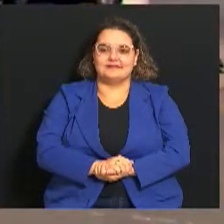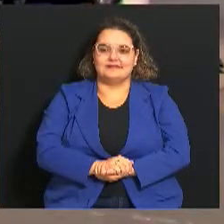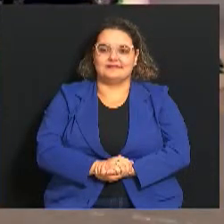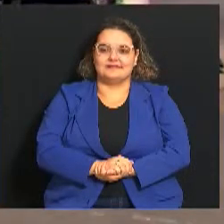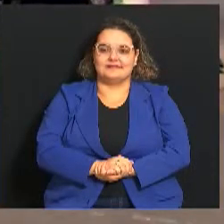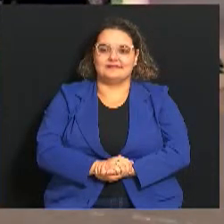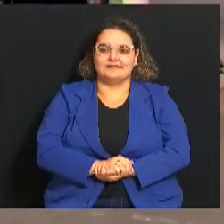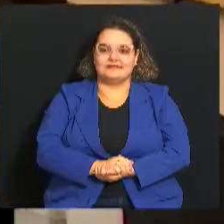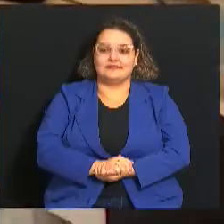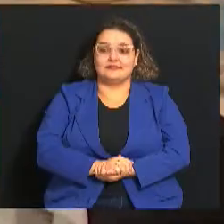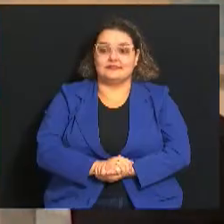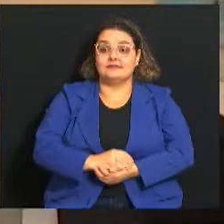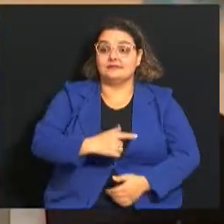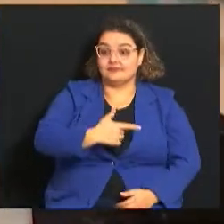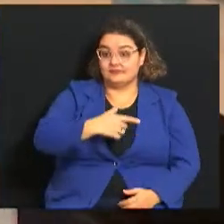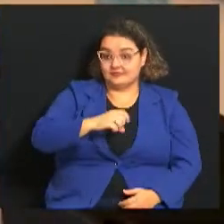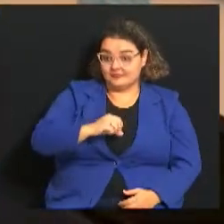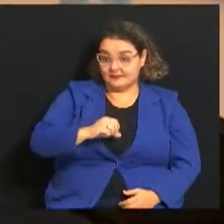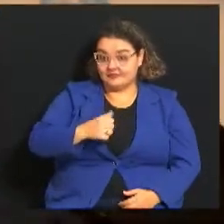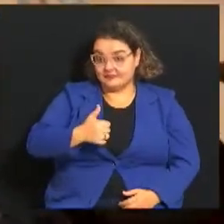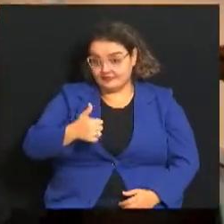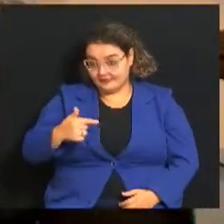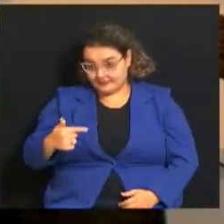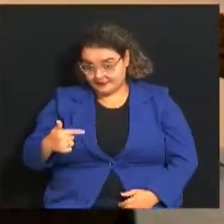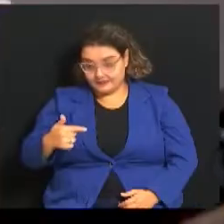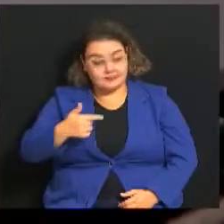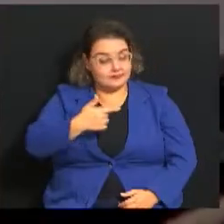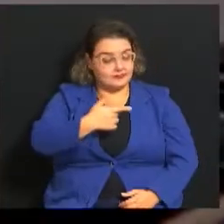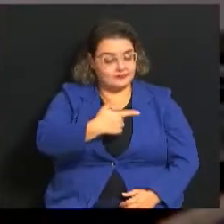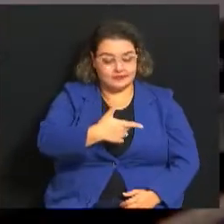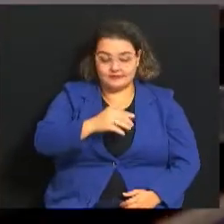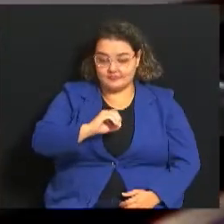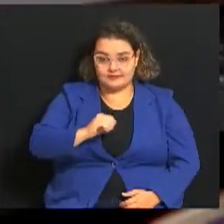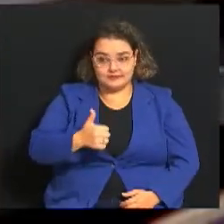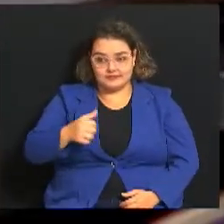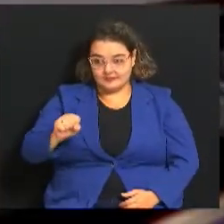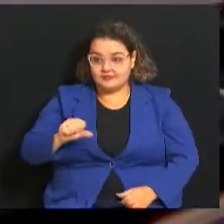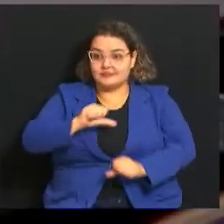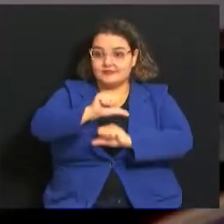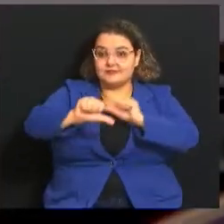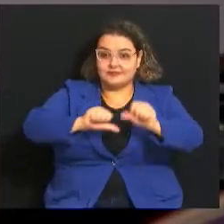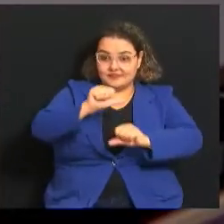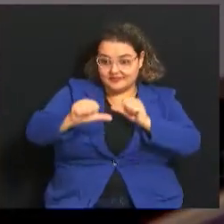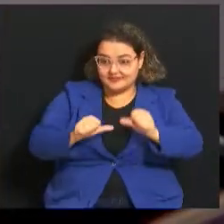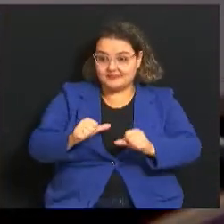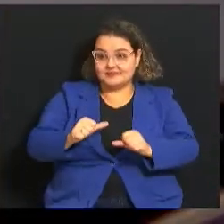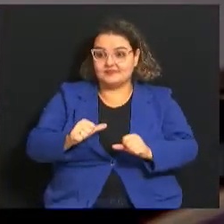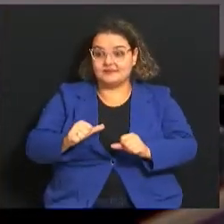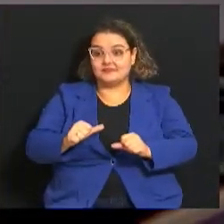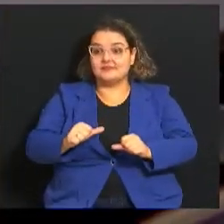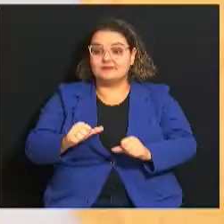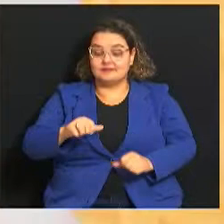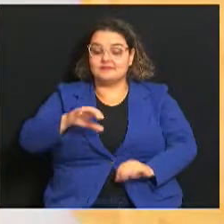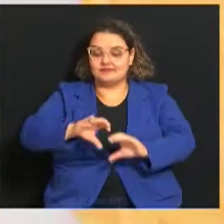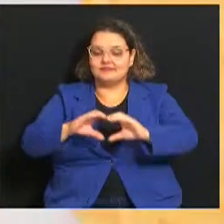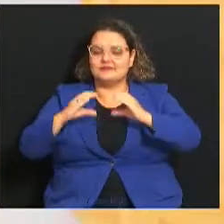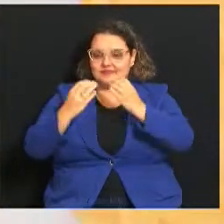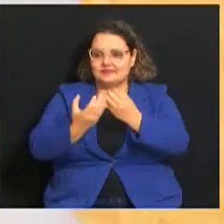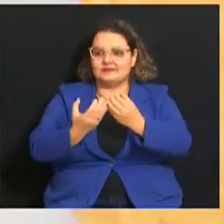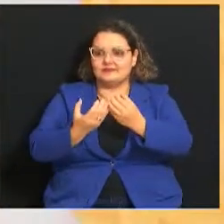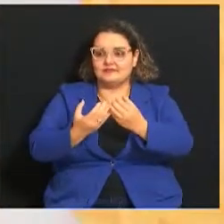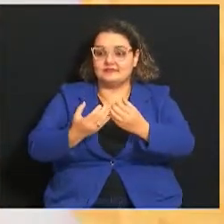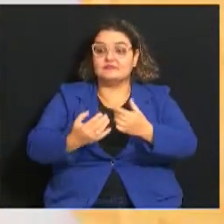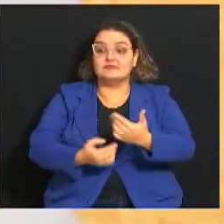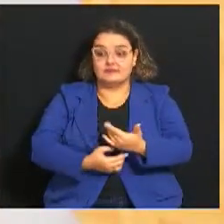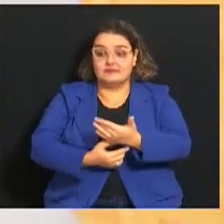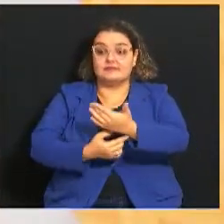Desde 2018, a Casa Hacker vem mudando a comunidade periférica de Campinas, promovendo a inclusão digital e